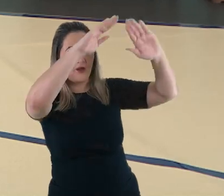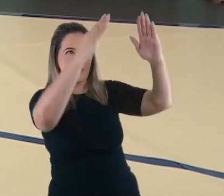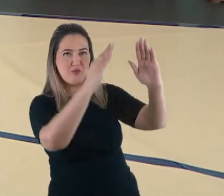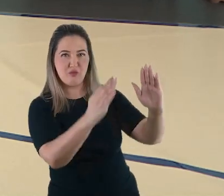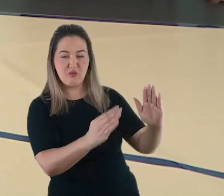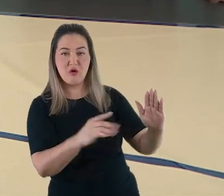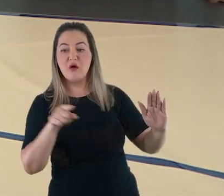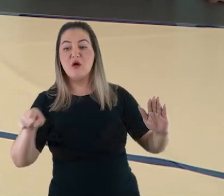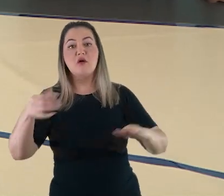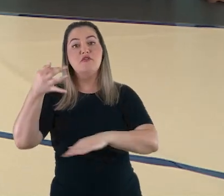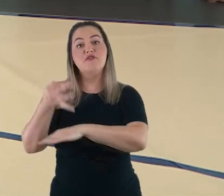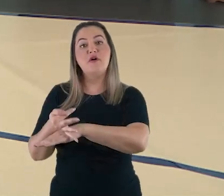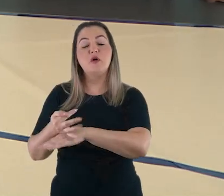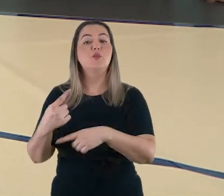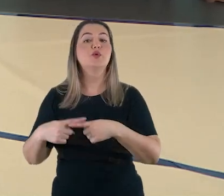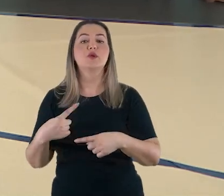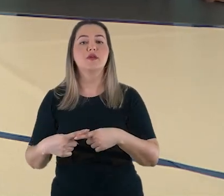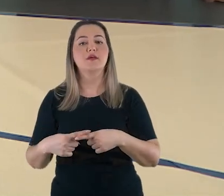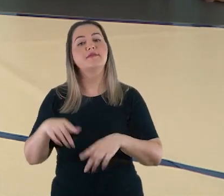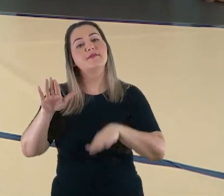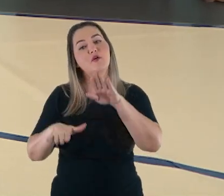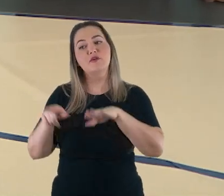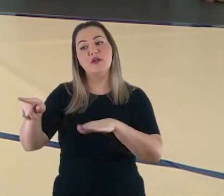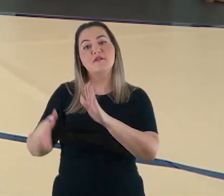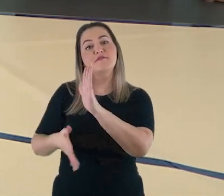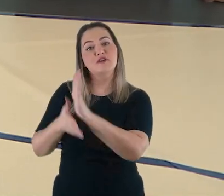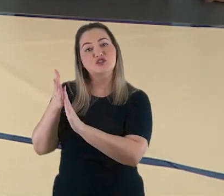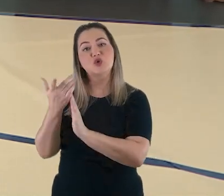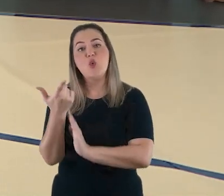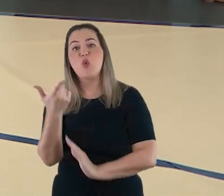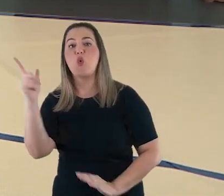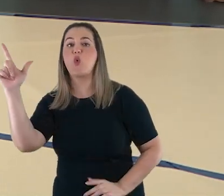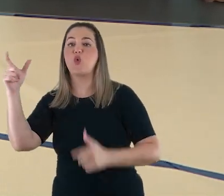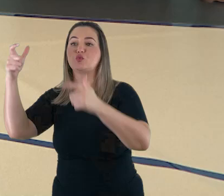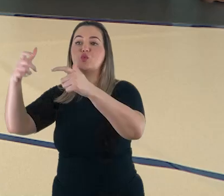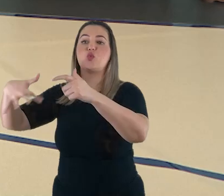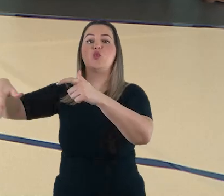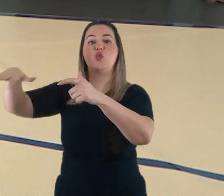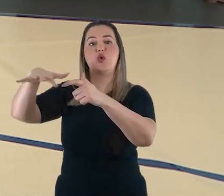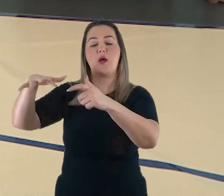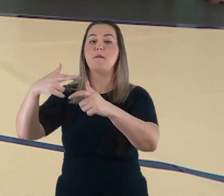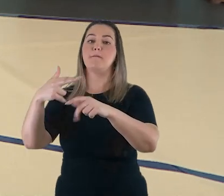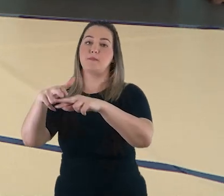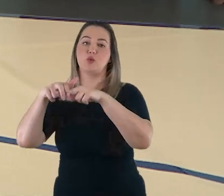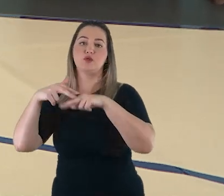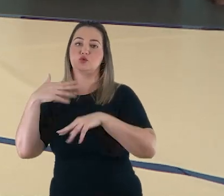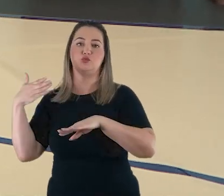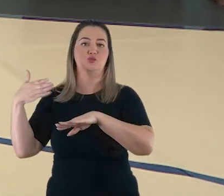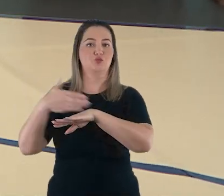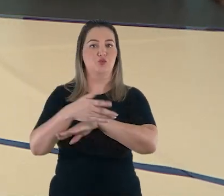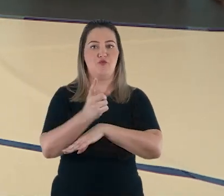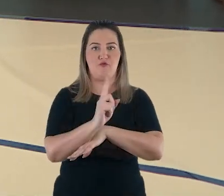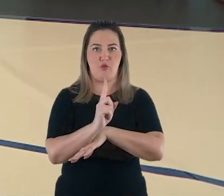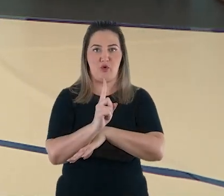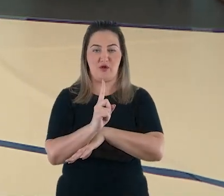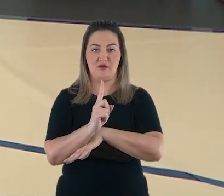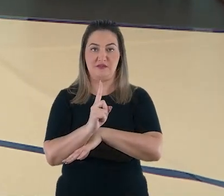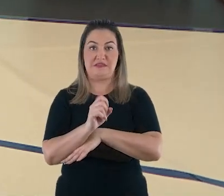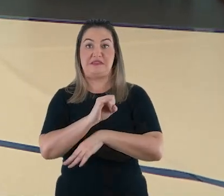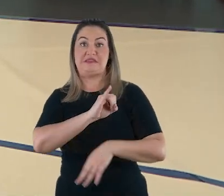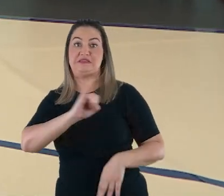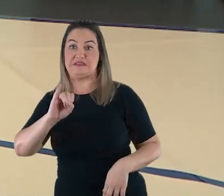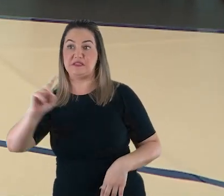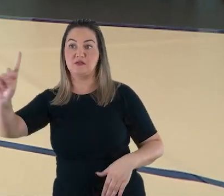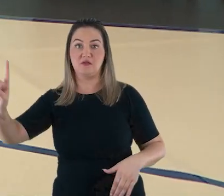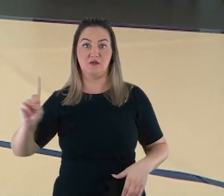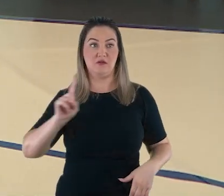Daniel estivesse a serviço do rei numa outra região e por isso não pôde comparecer ao evento. Caso contrário, como eu falei,